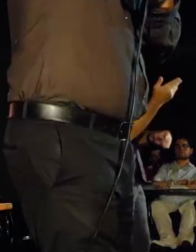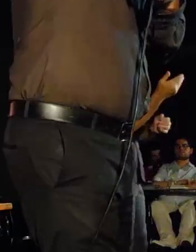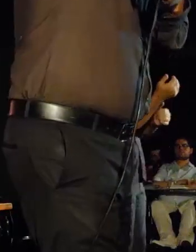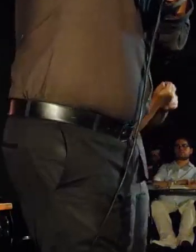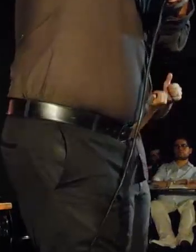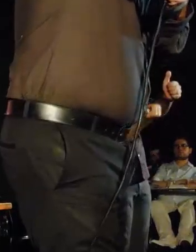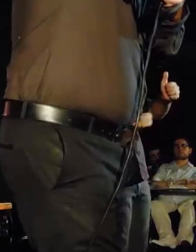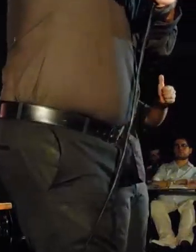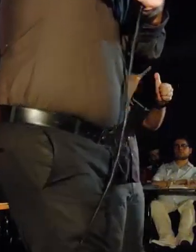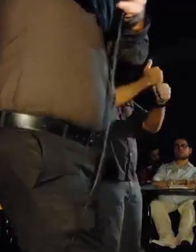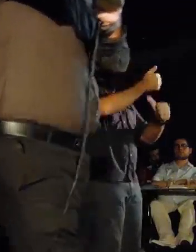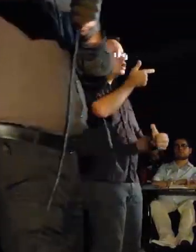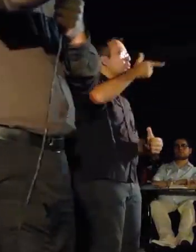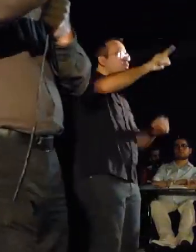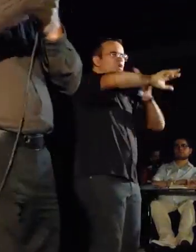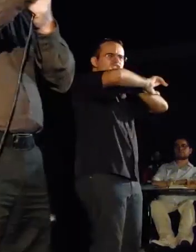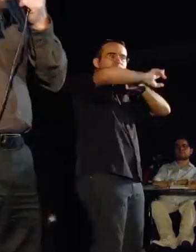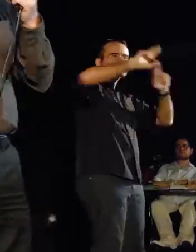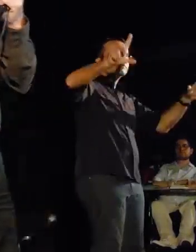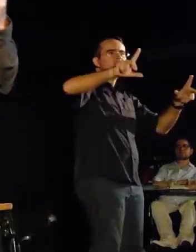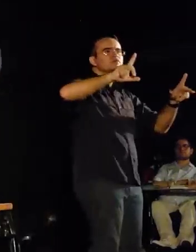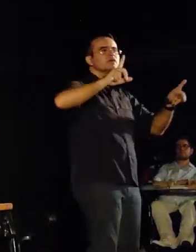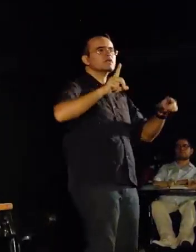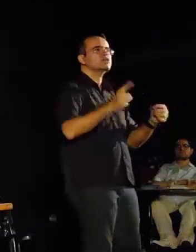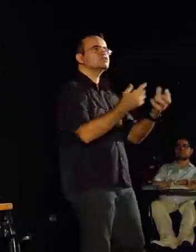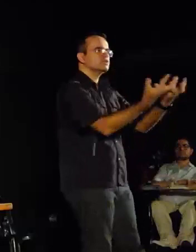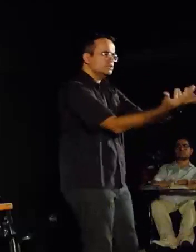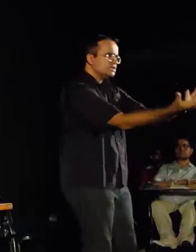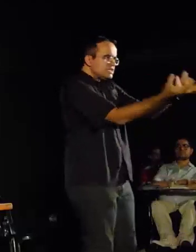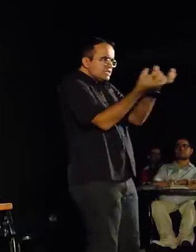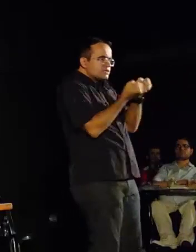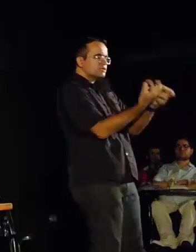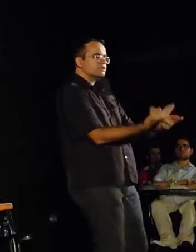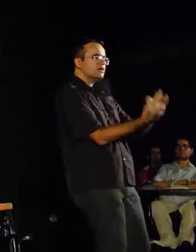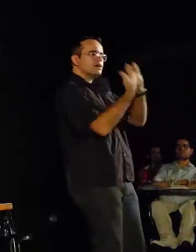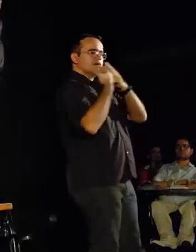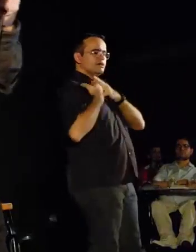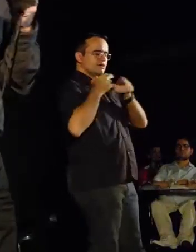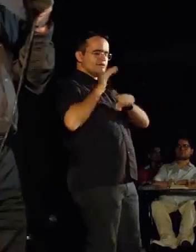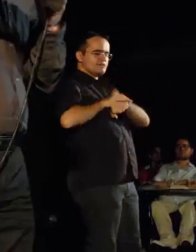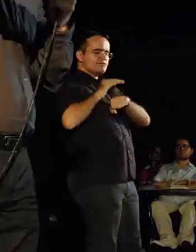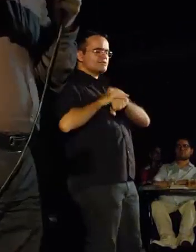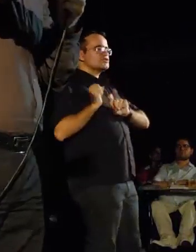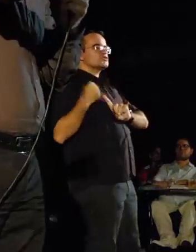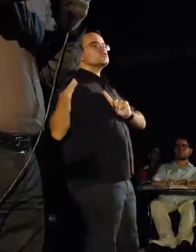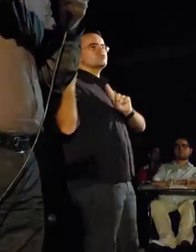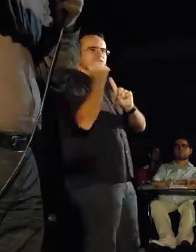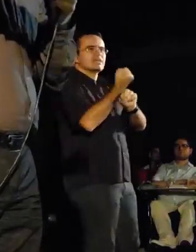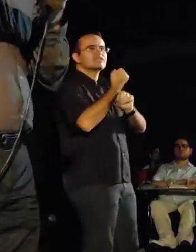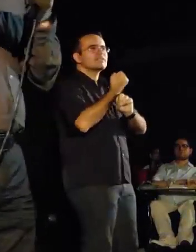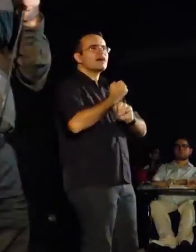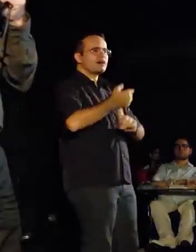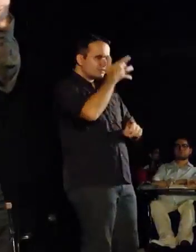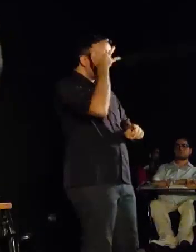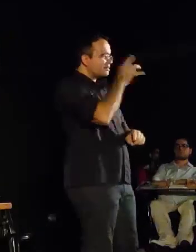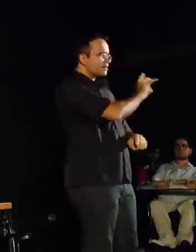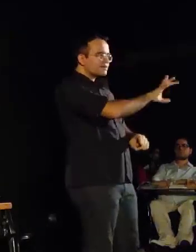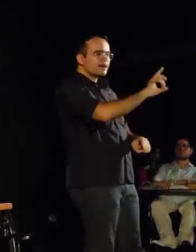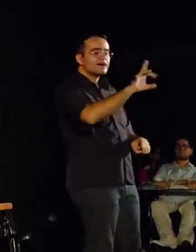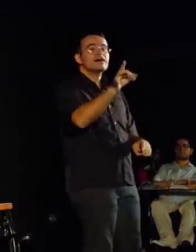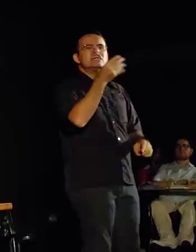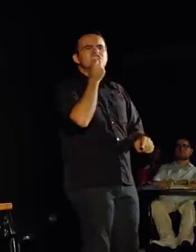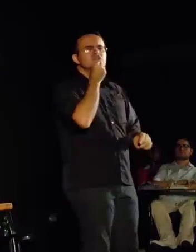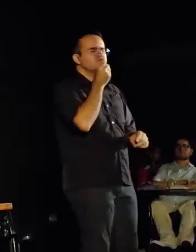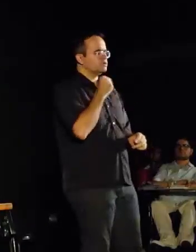seja, dela pegar a soberania e trazer de volta para si mesmo, e as populações falarem, não,